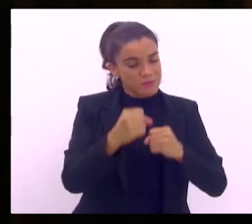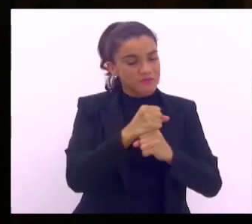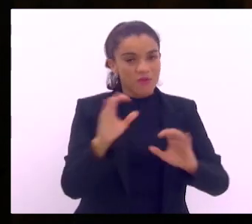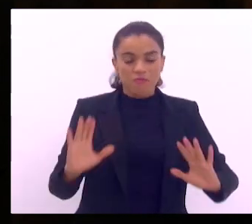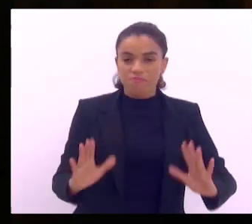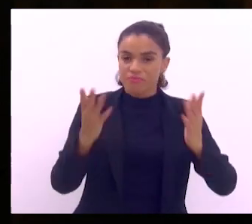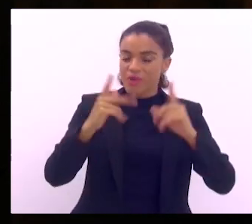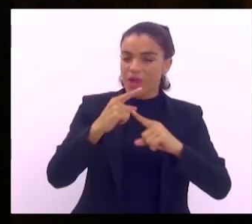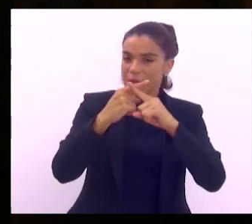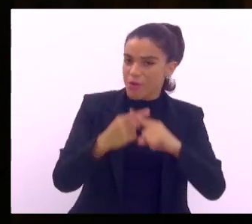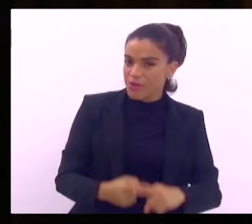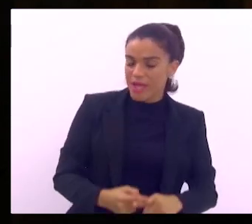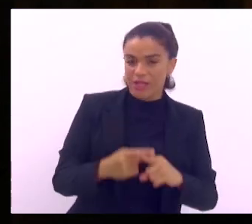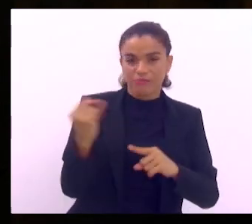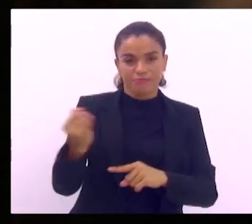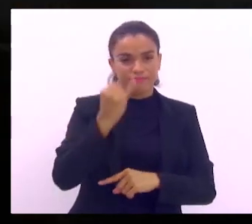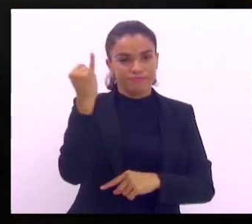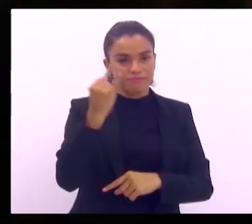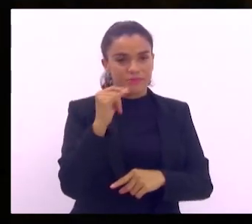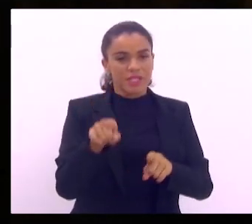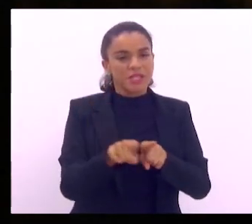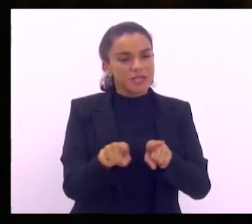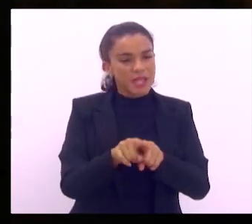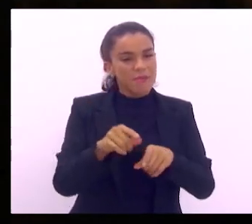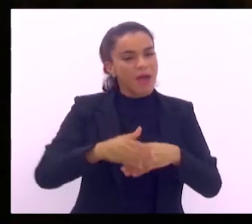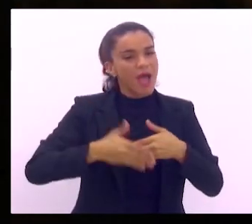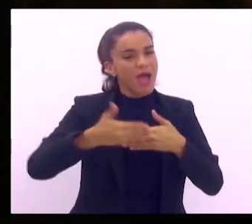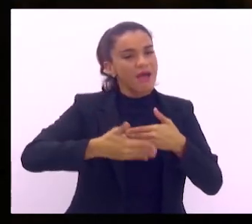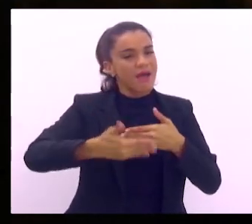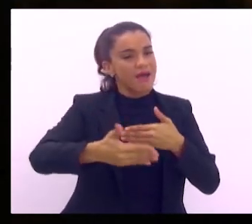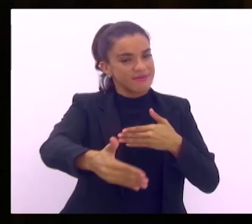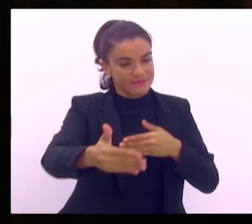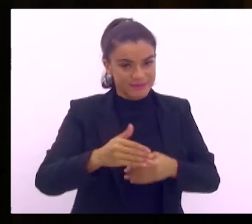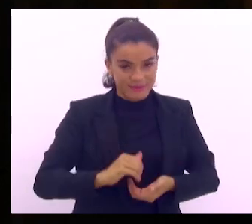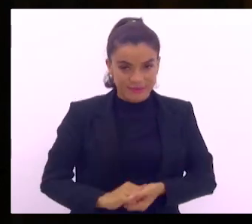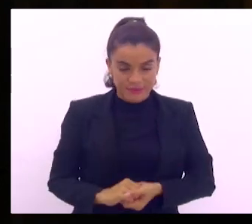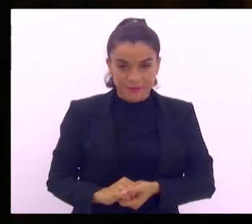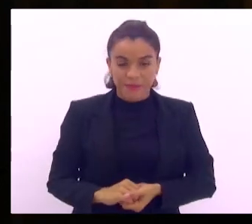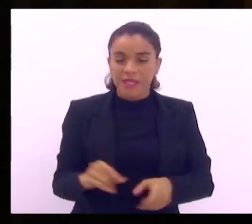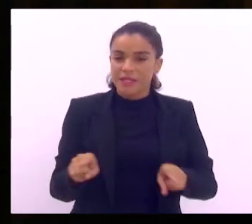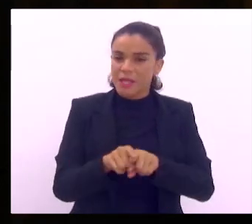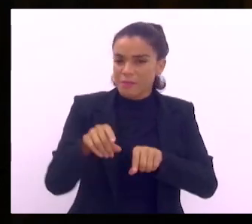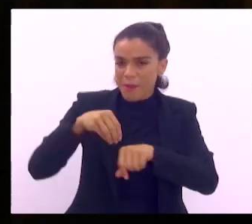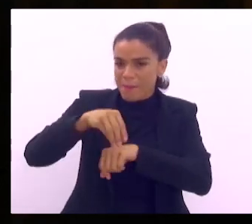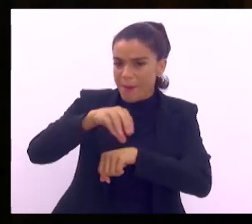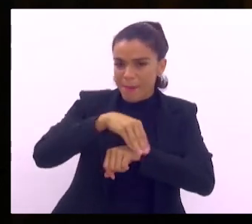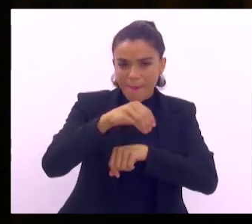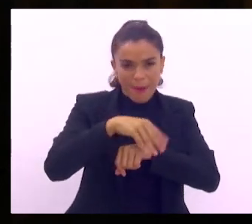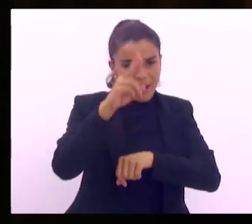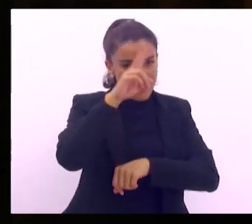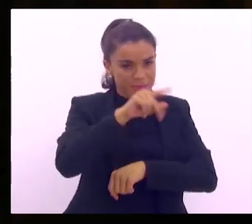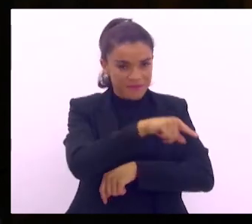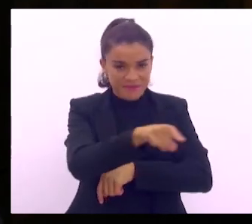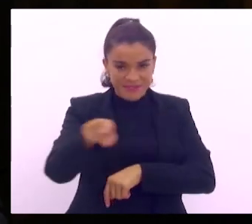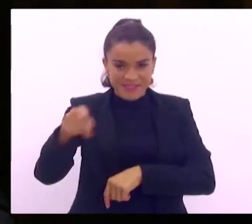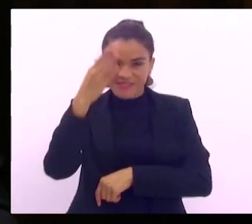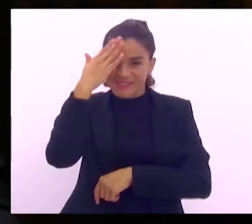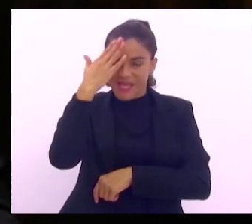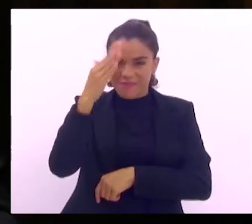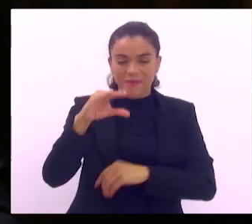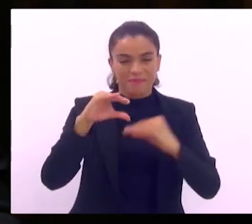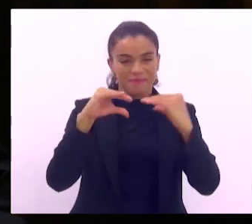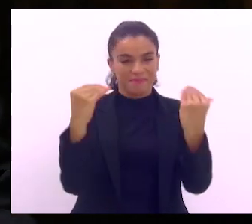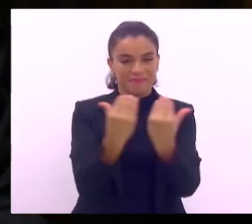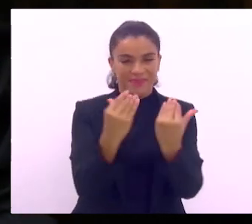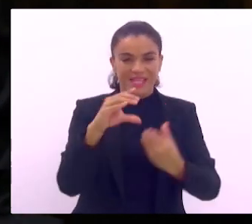evento e tem perspectivas muito interessantes pela frente. E lembrando também, acho que todos sabem disso, né? O Célio de